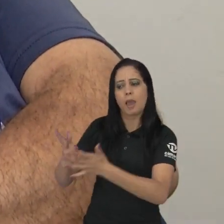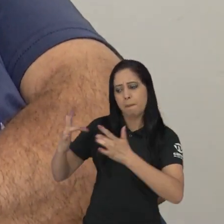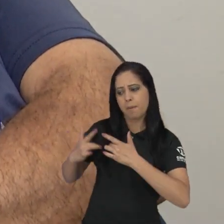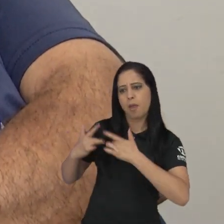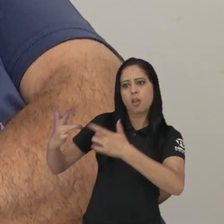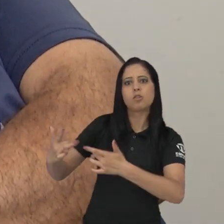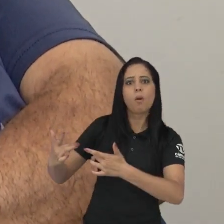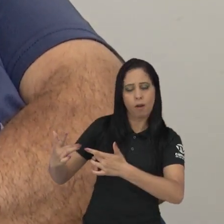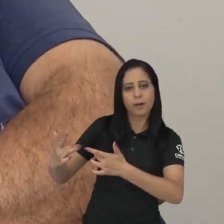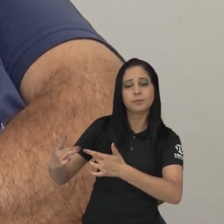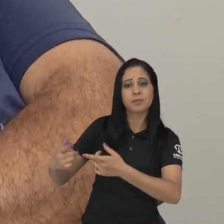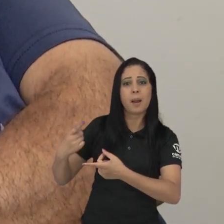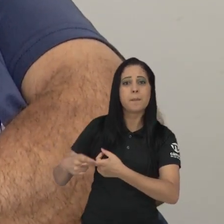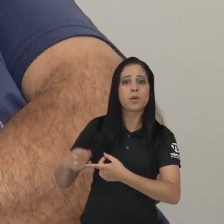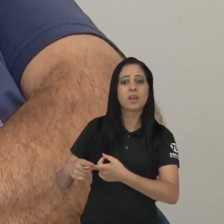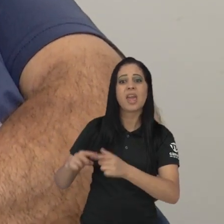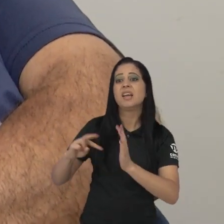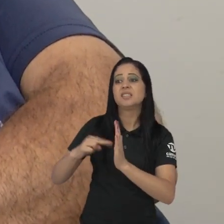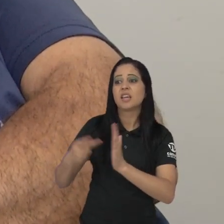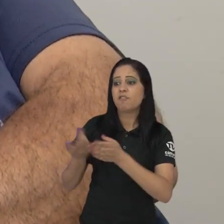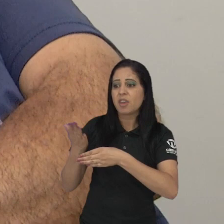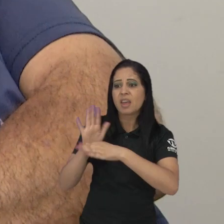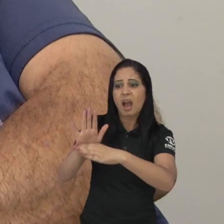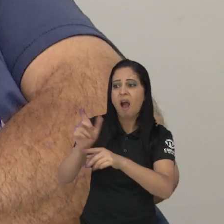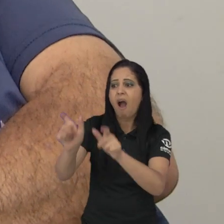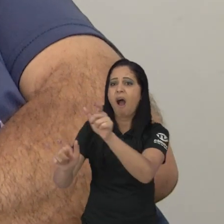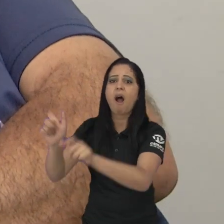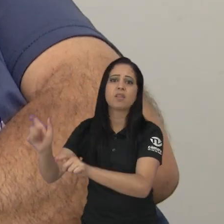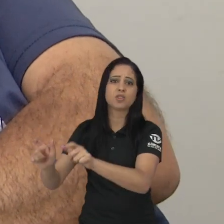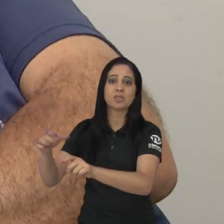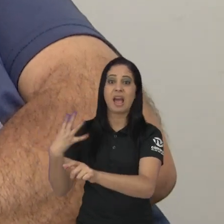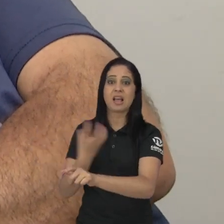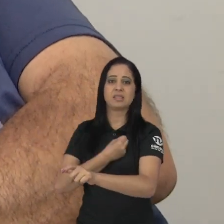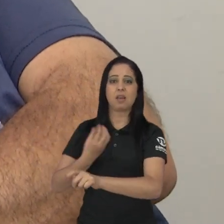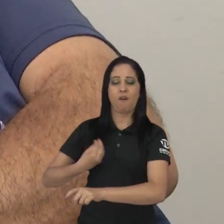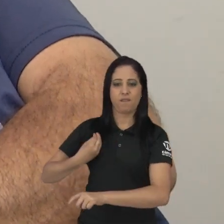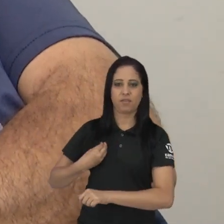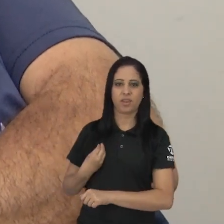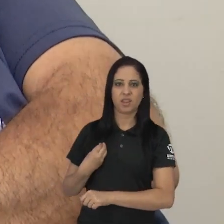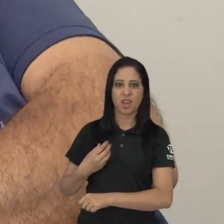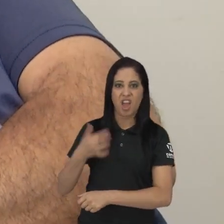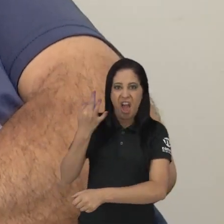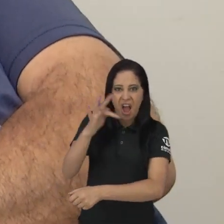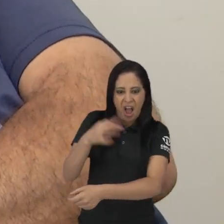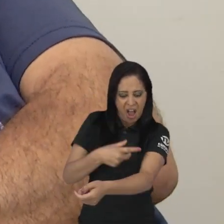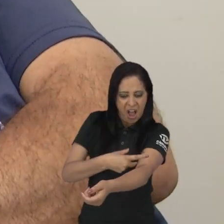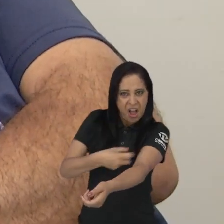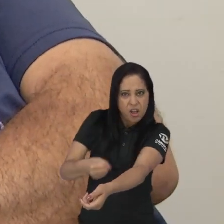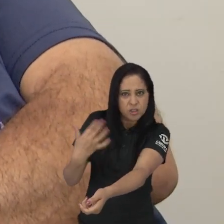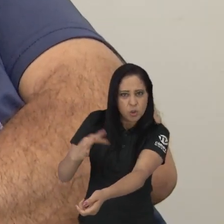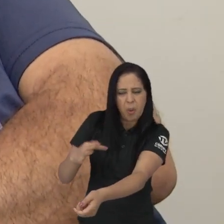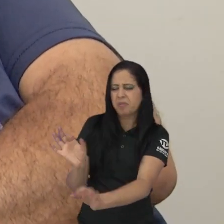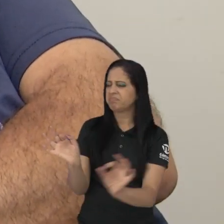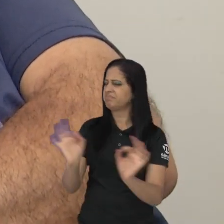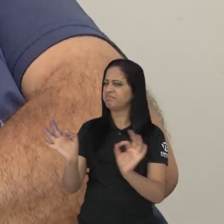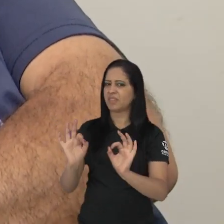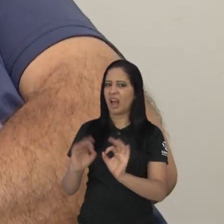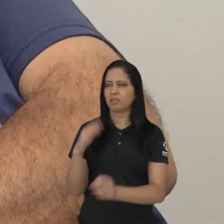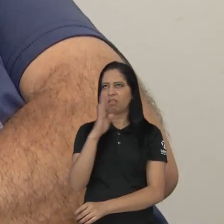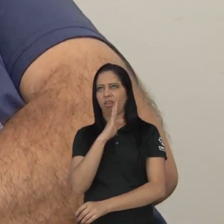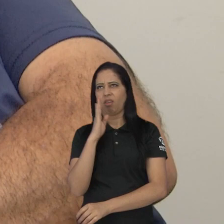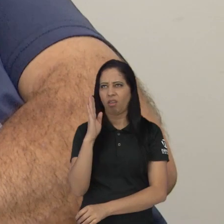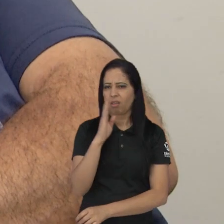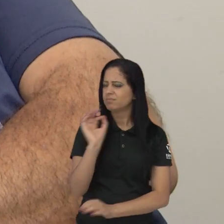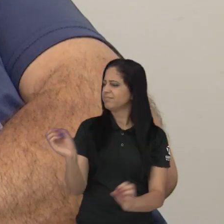para eles doar sangue, porque é uma forma de estar ajudando a pessoa de uma maneira e salvando vida, né? E não dói nada, às vezes negócio de dói,